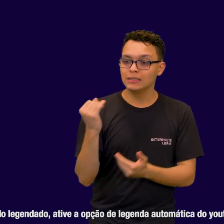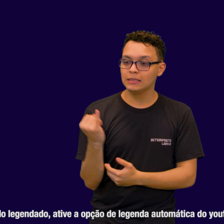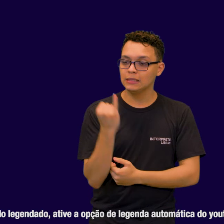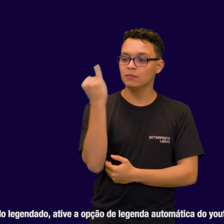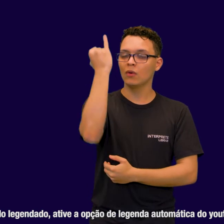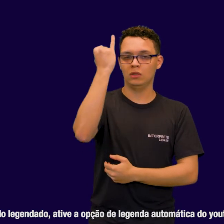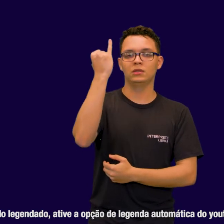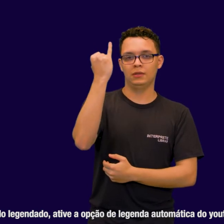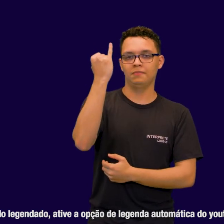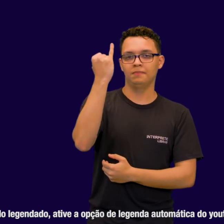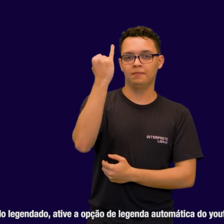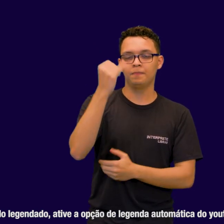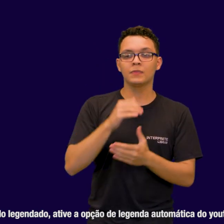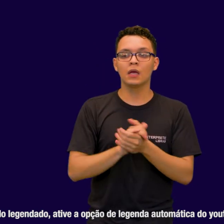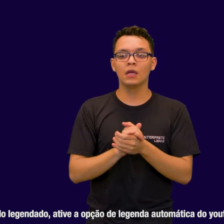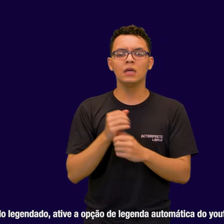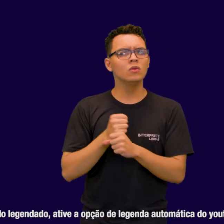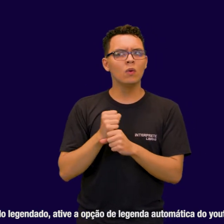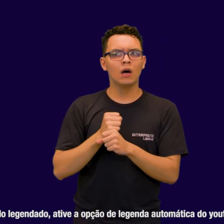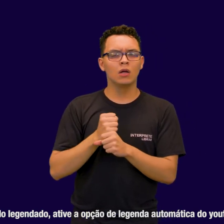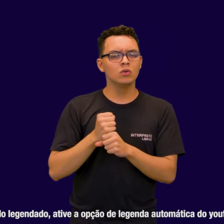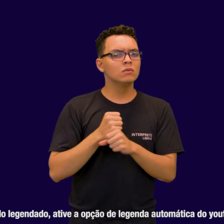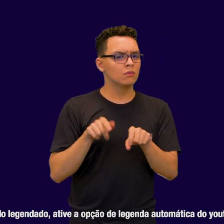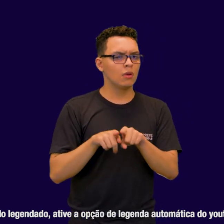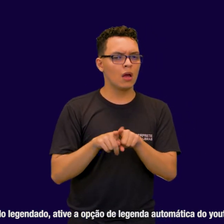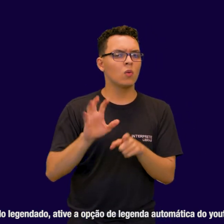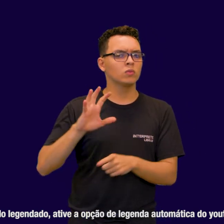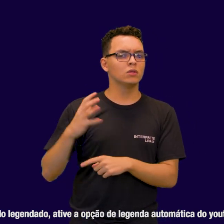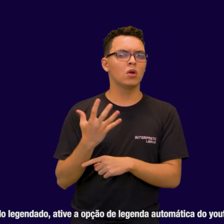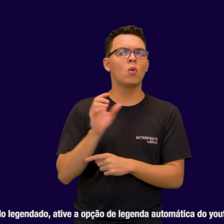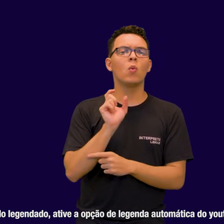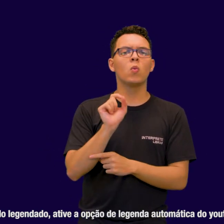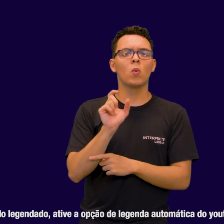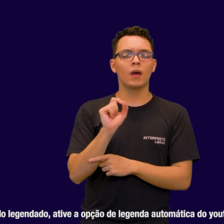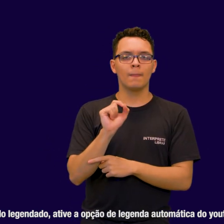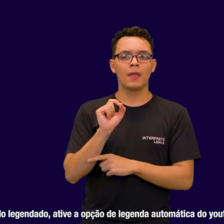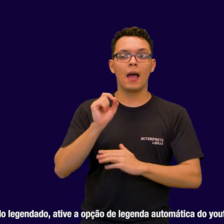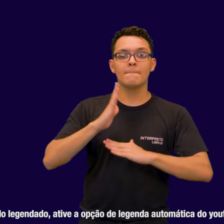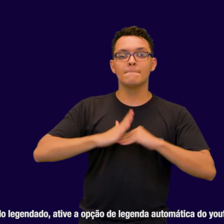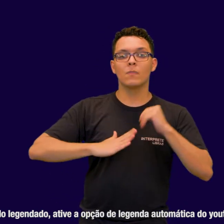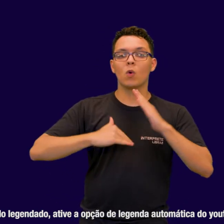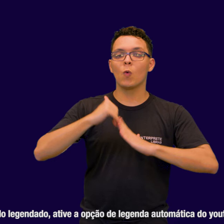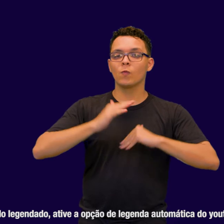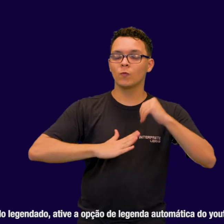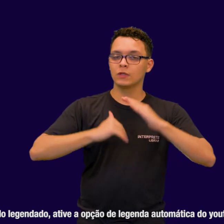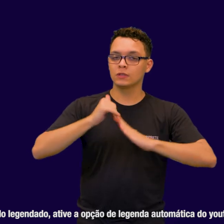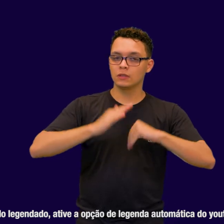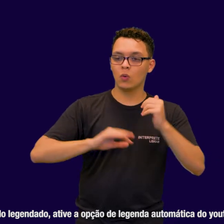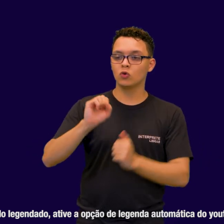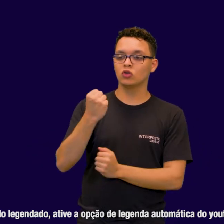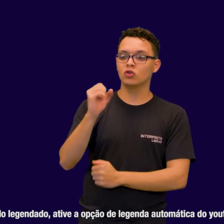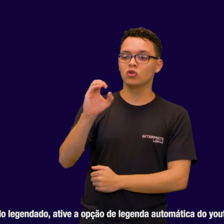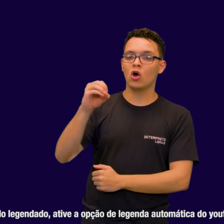mercado, principalmente nesse ano que é emblemático para nós, porque a profissão sommelier de cerveja não